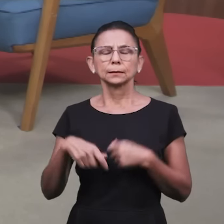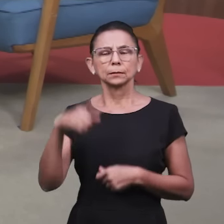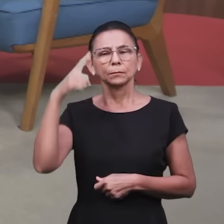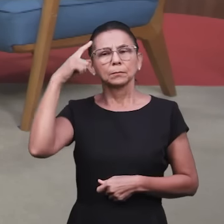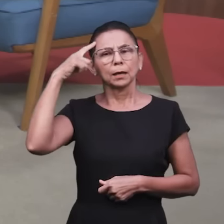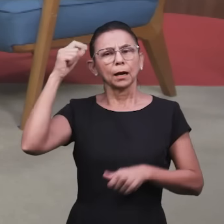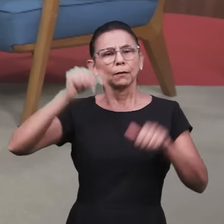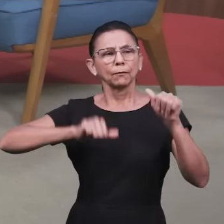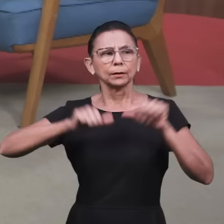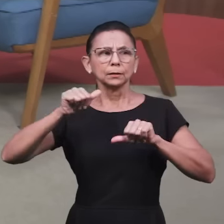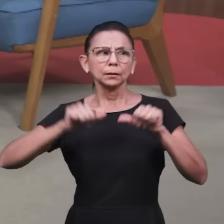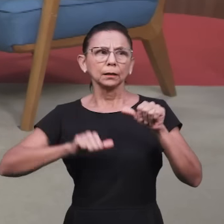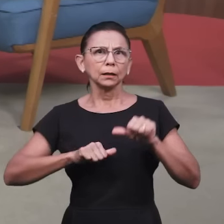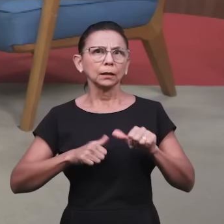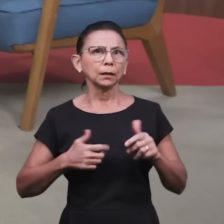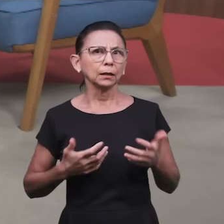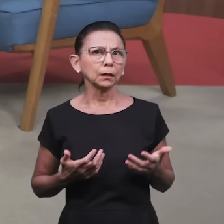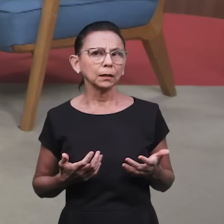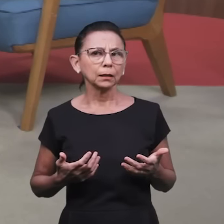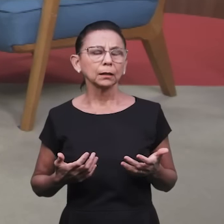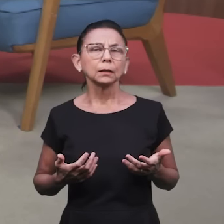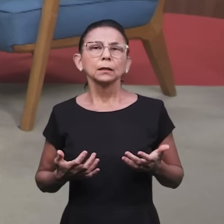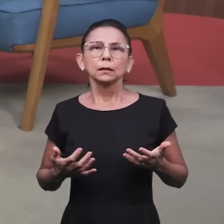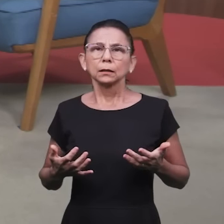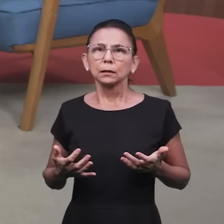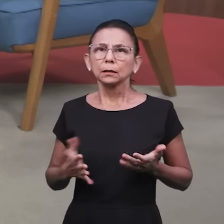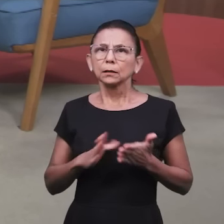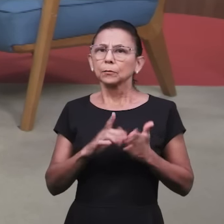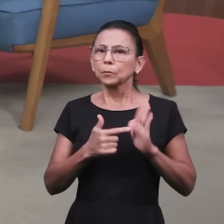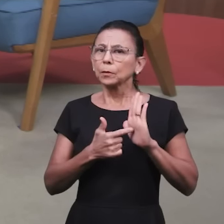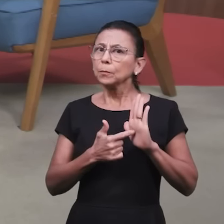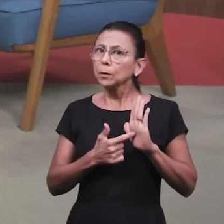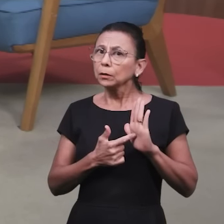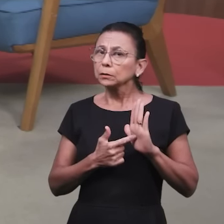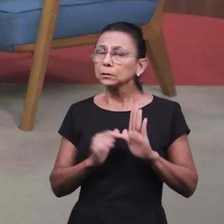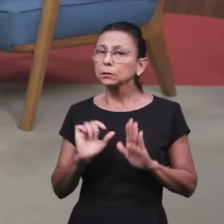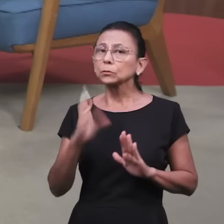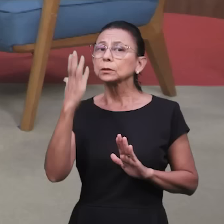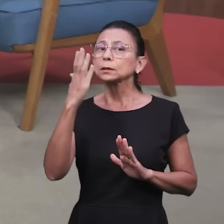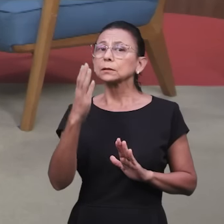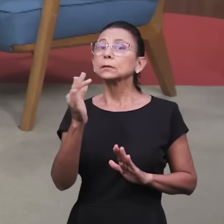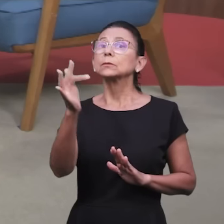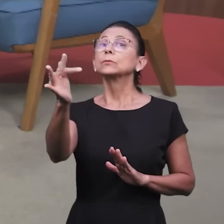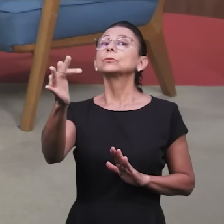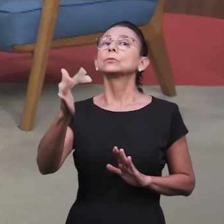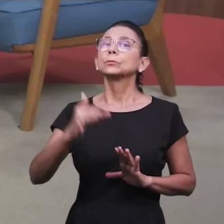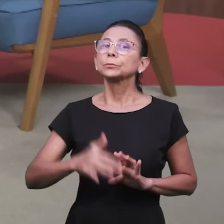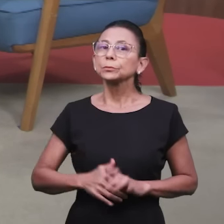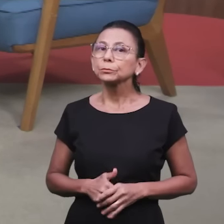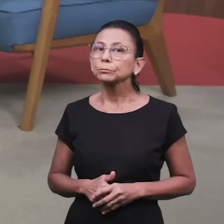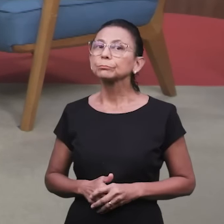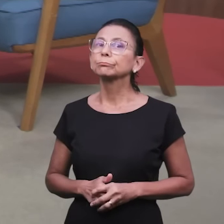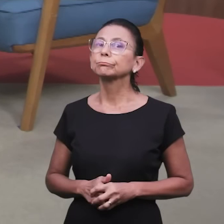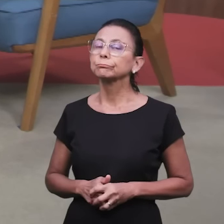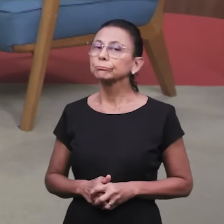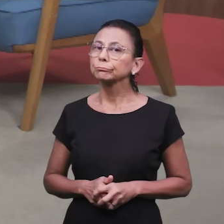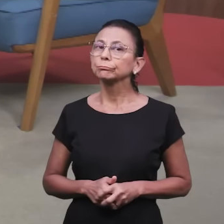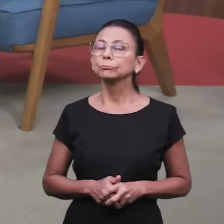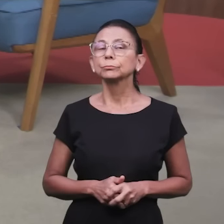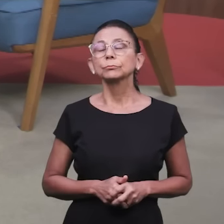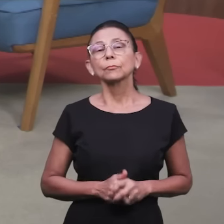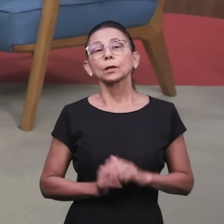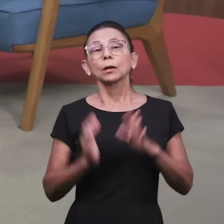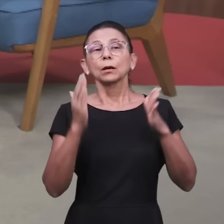do crente, porque sem dúvida, a palavra está mostrando profeticamente o que vem pela frente para aquele